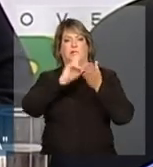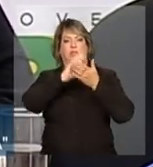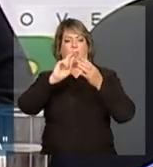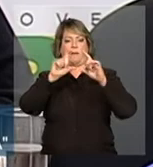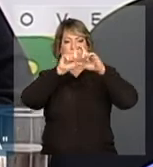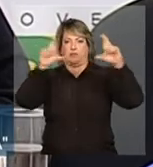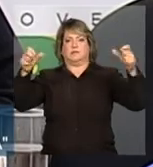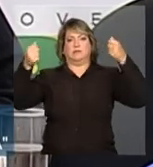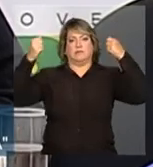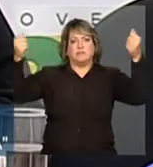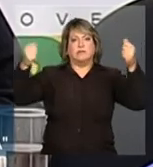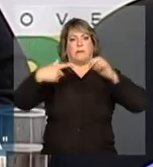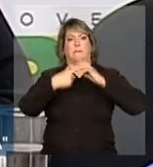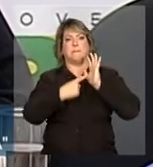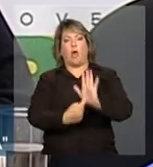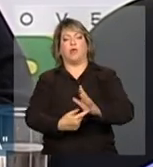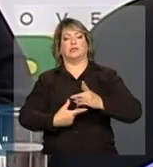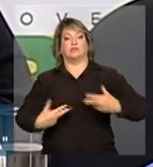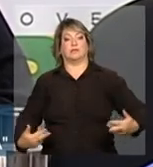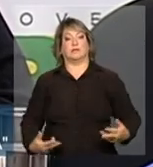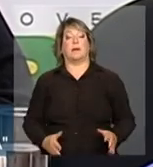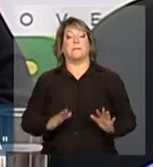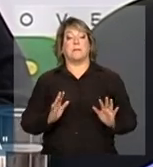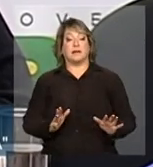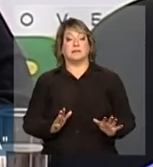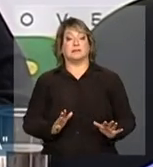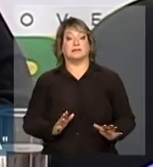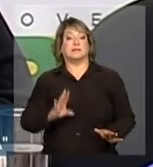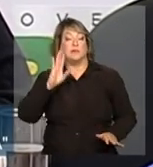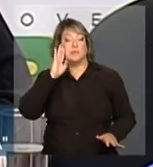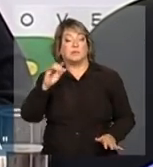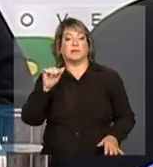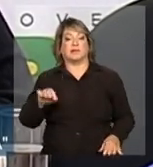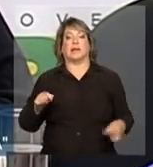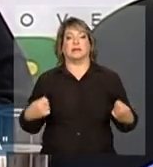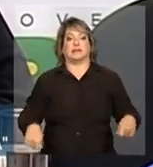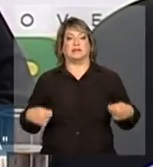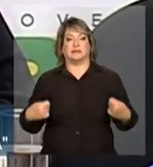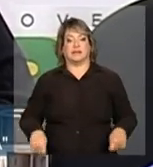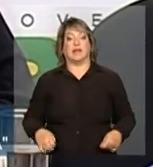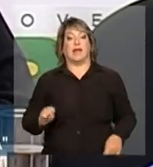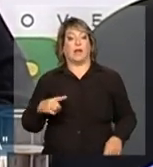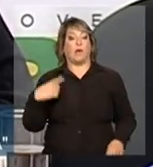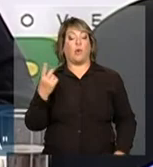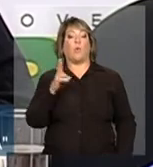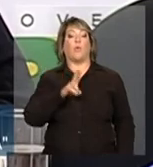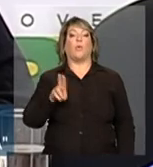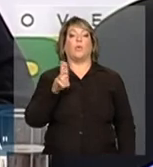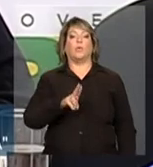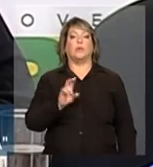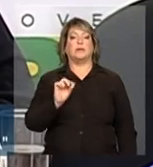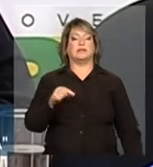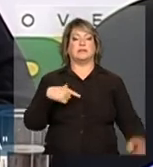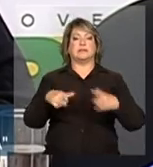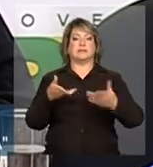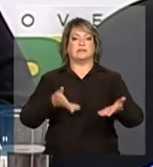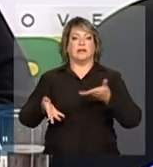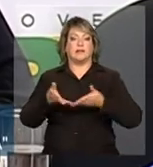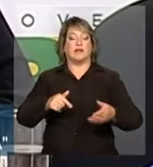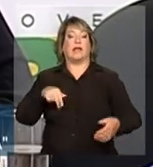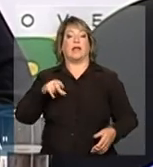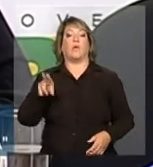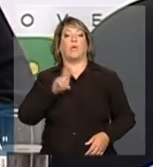Mas a essência da demanda é a essência de usuários, de quem usa serviços, quem